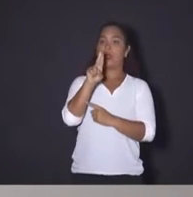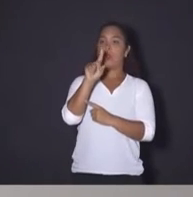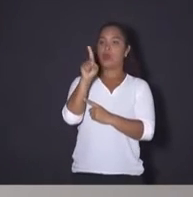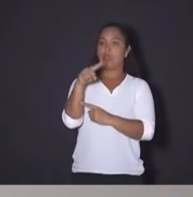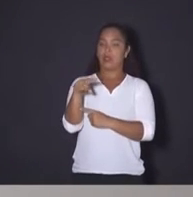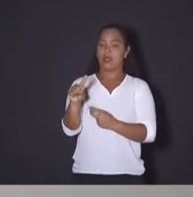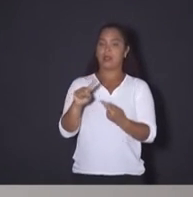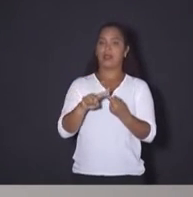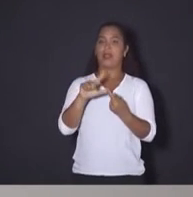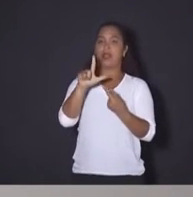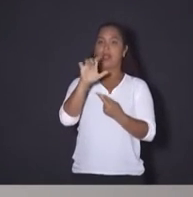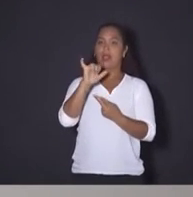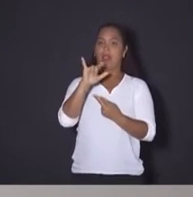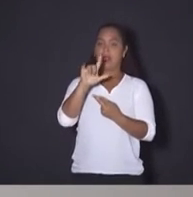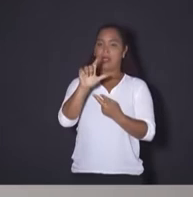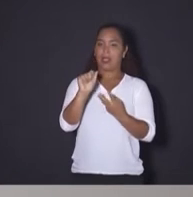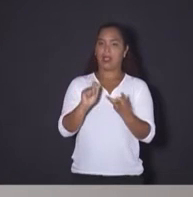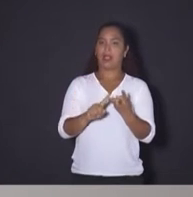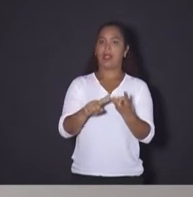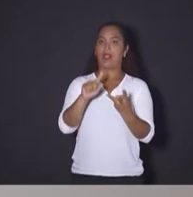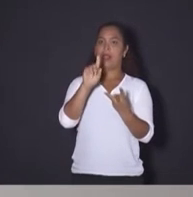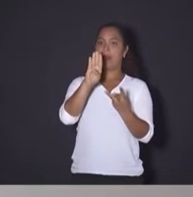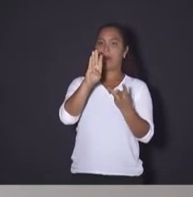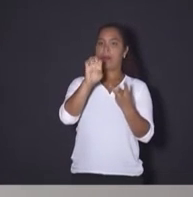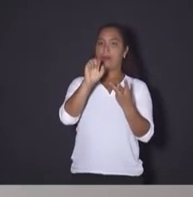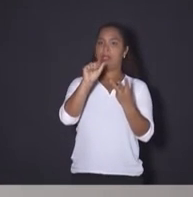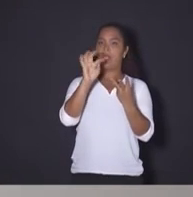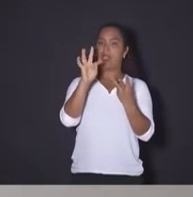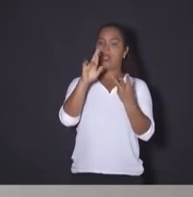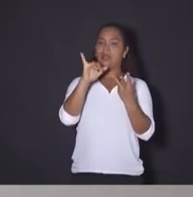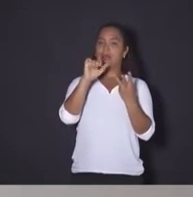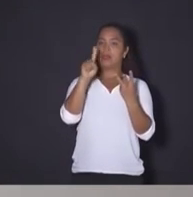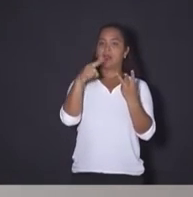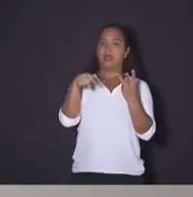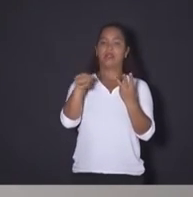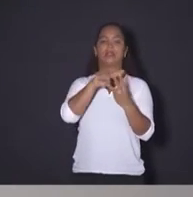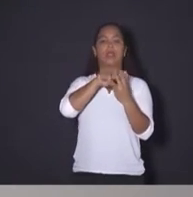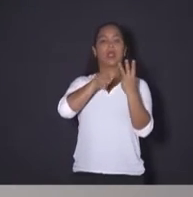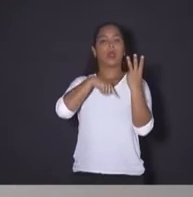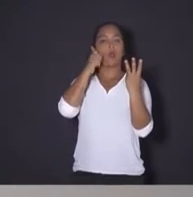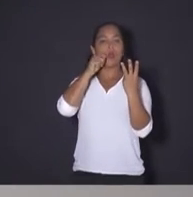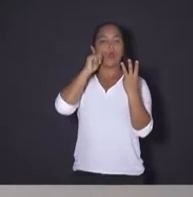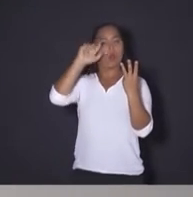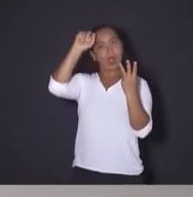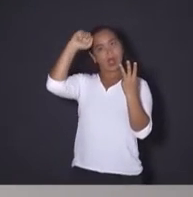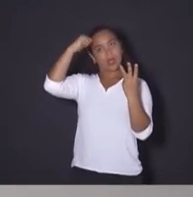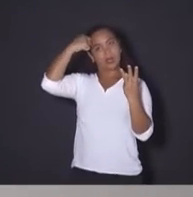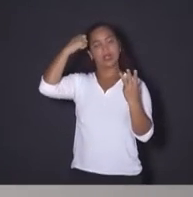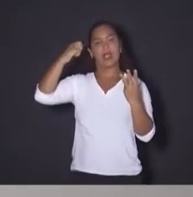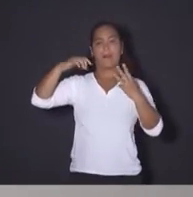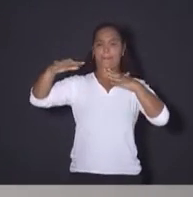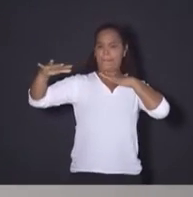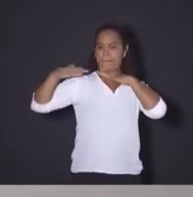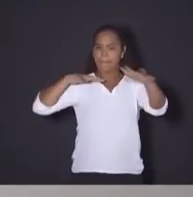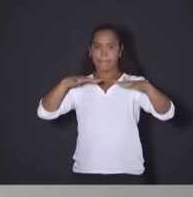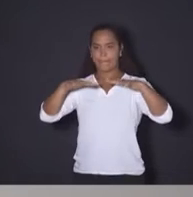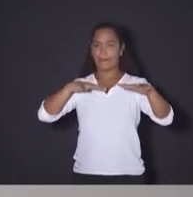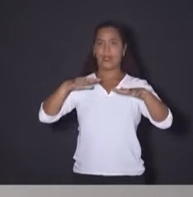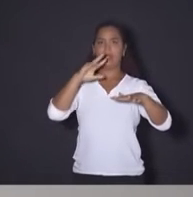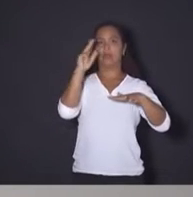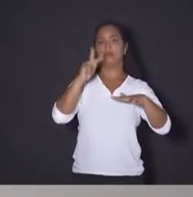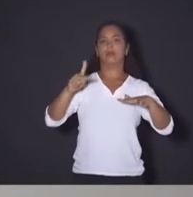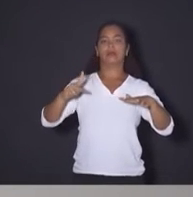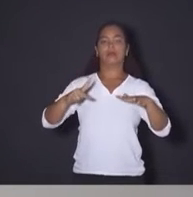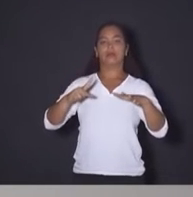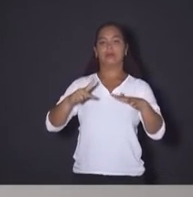beatriz nascimento essa é a tríade das mulheres negras pensadores que sacudiram esse país dos anos